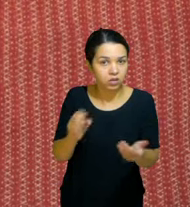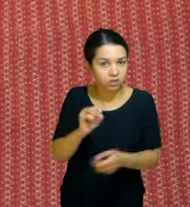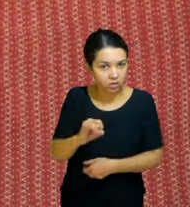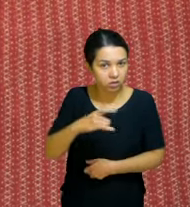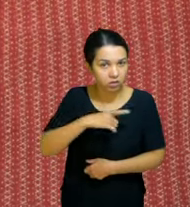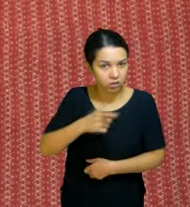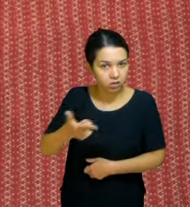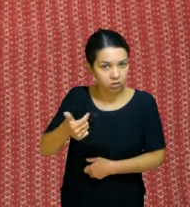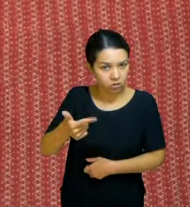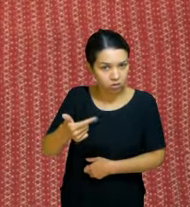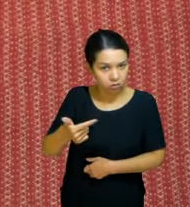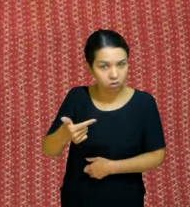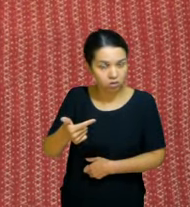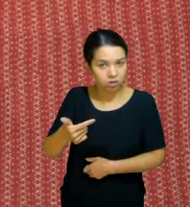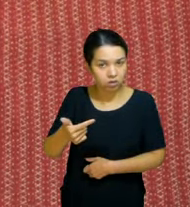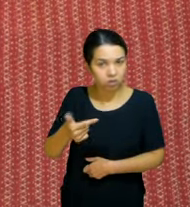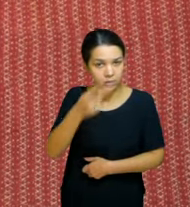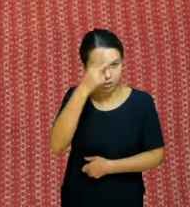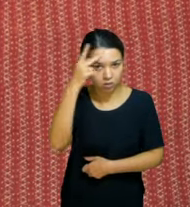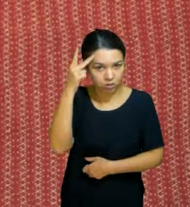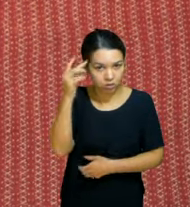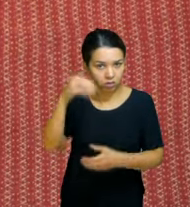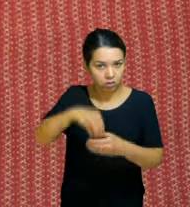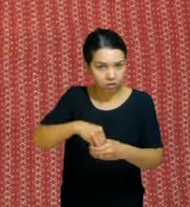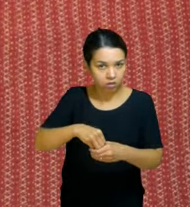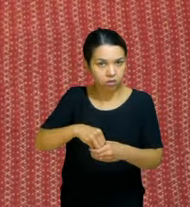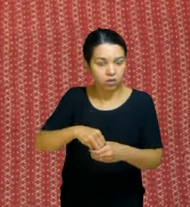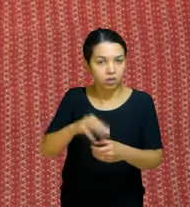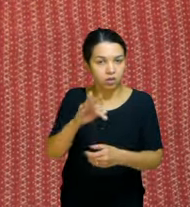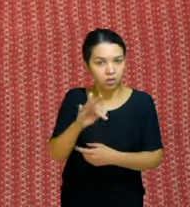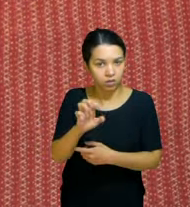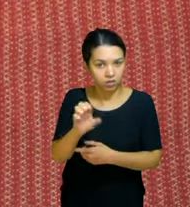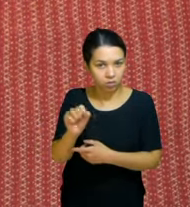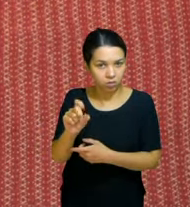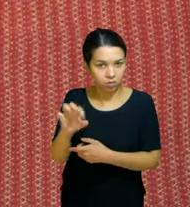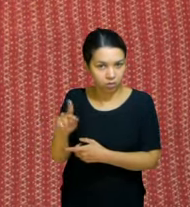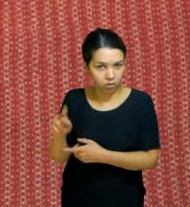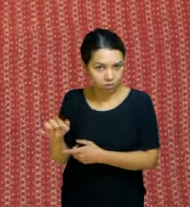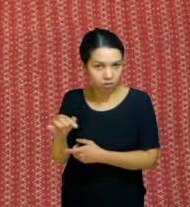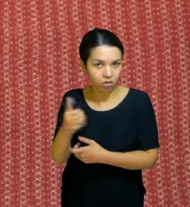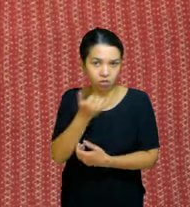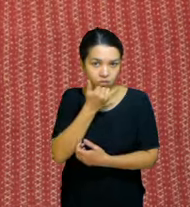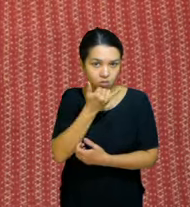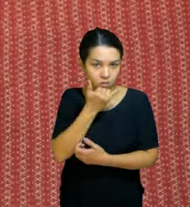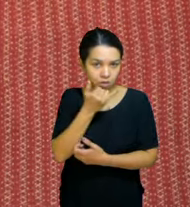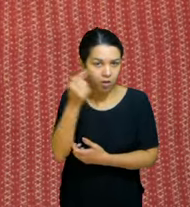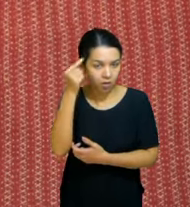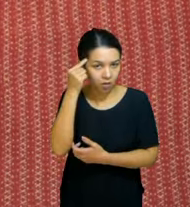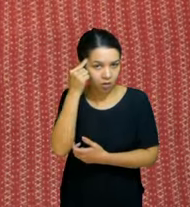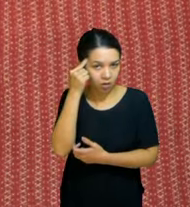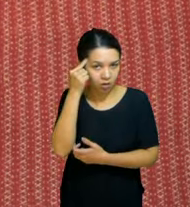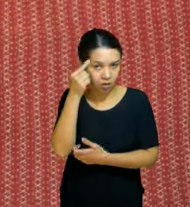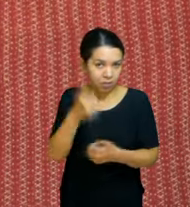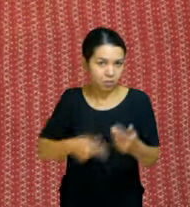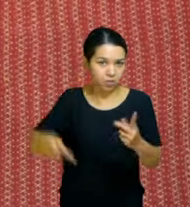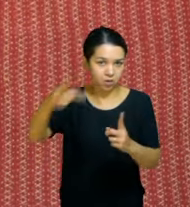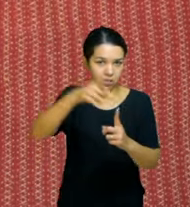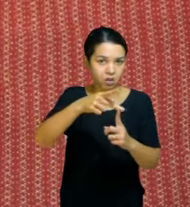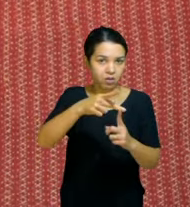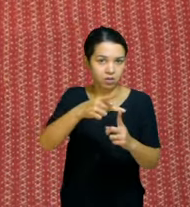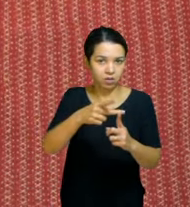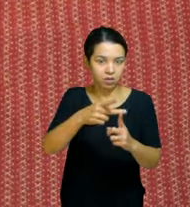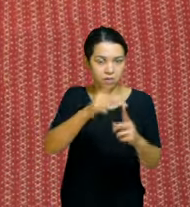dentro da FESPORTE, me desculpa, eu não estou vendo que isso está sendo prioridade. Né, tem menos pessoas na FESPORTE do que num posto de saúde